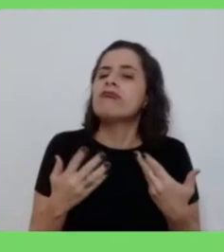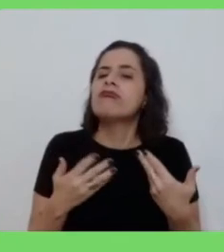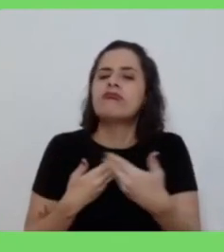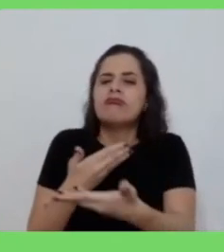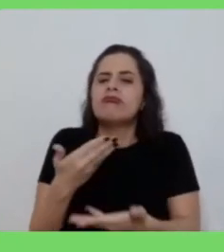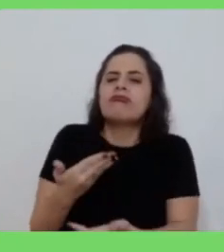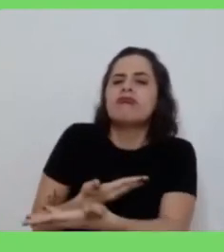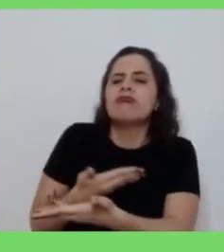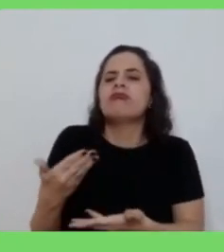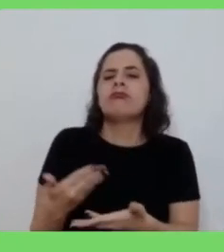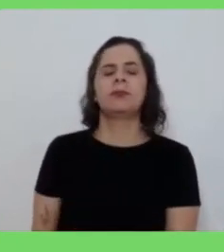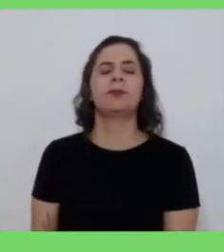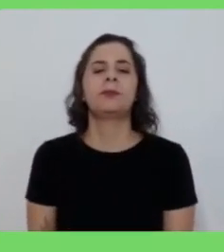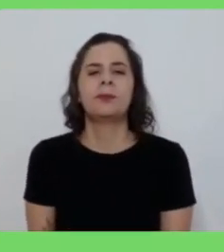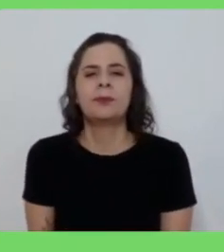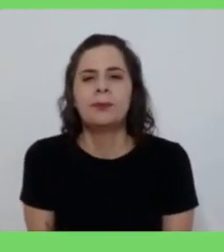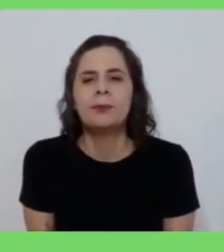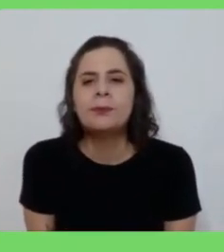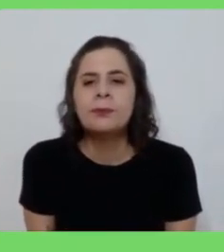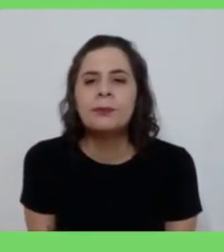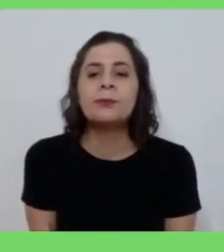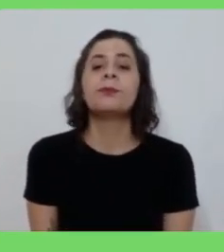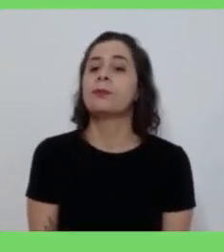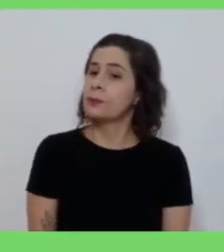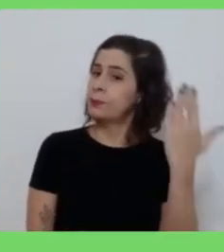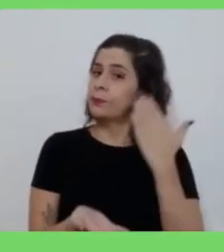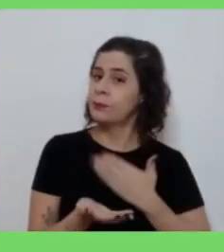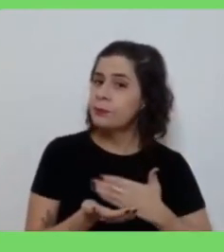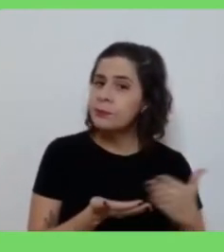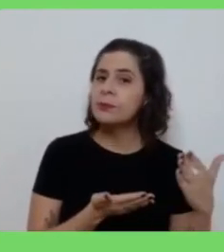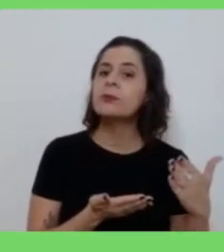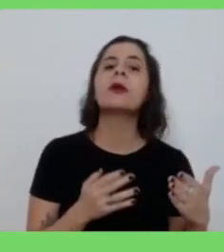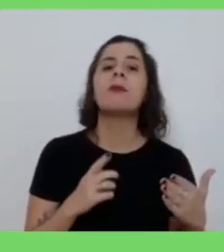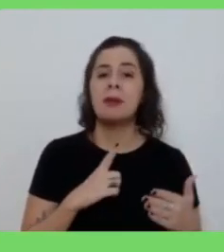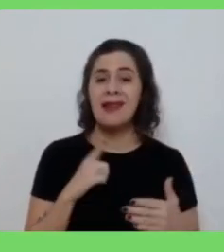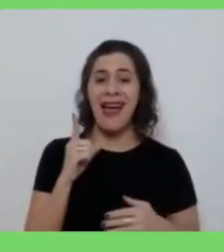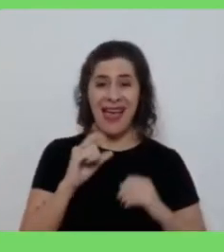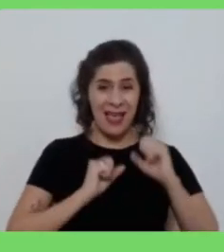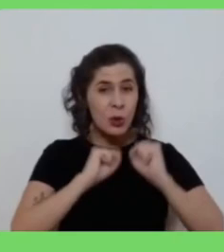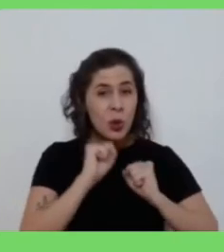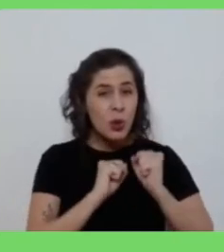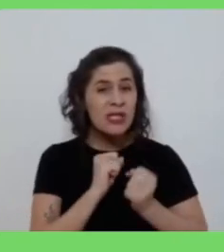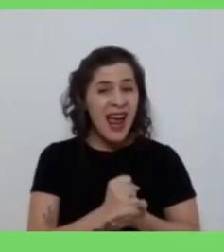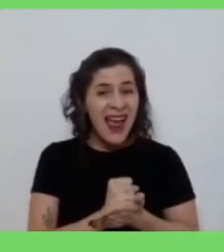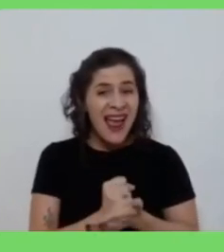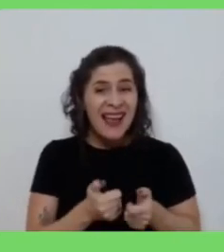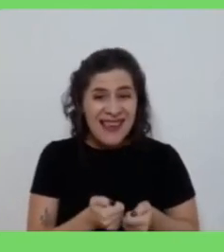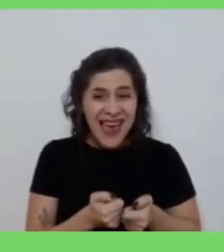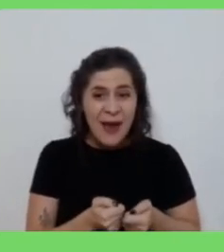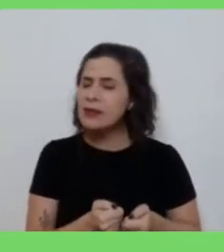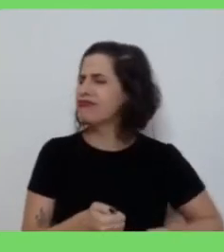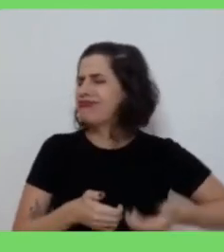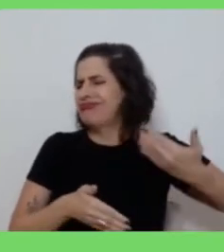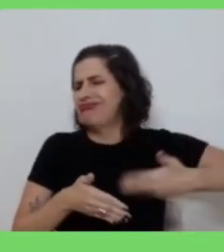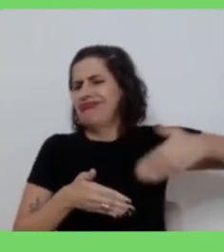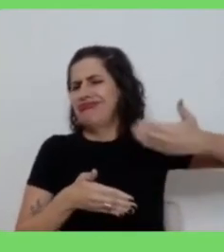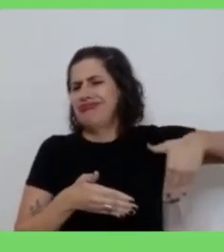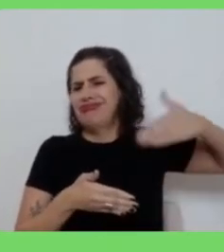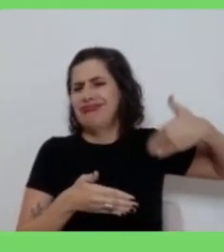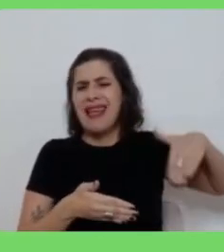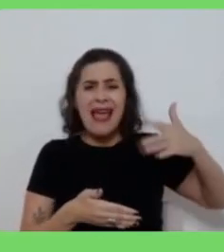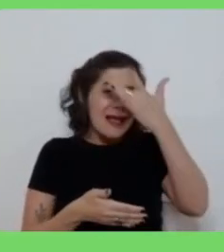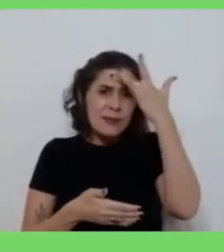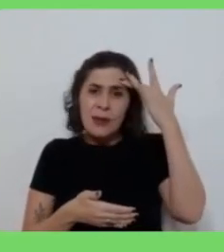aqui mas olha só lá no começo gente a indústria de games ela existe muito antes do que eh as pessoas